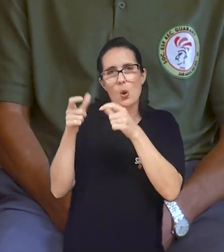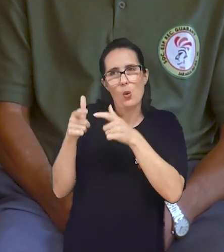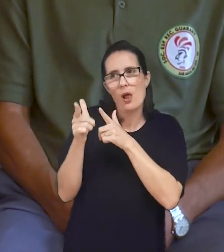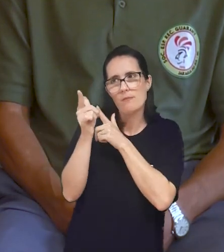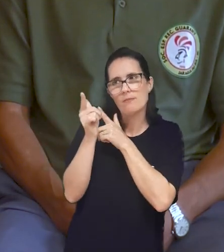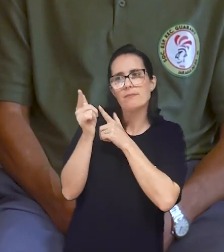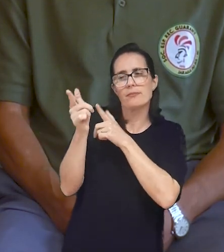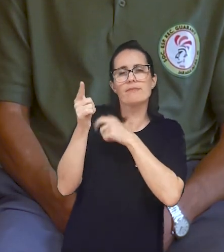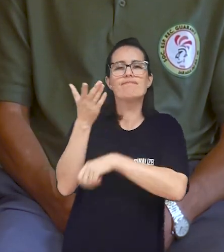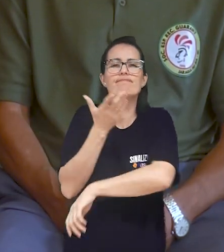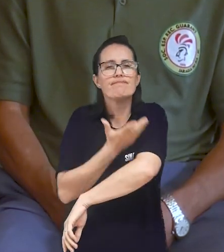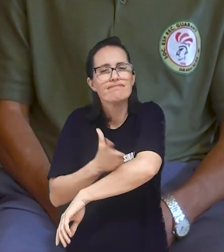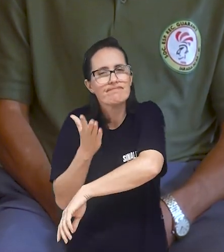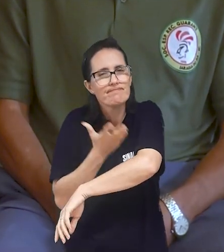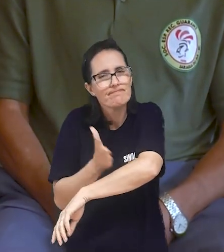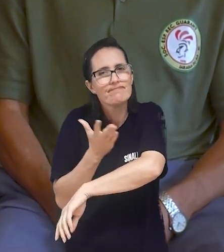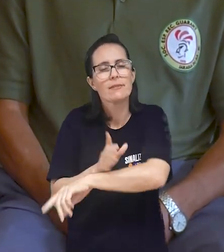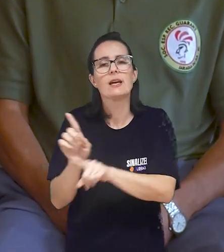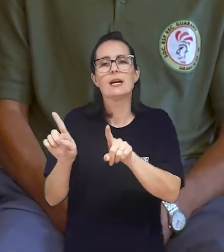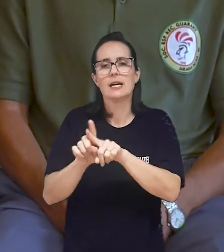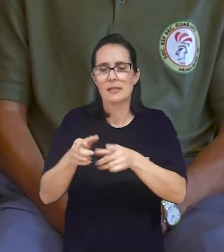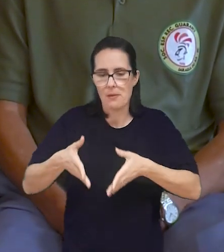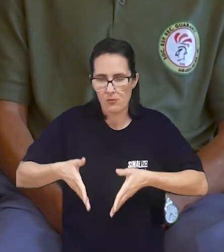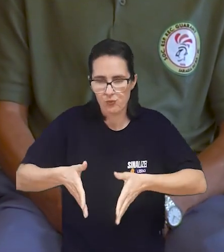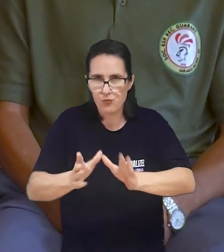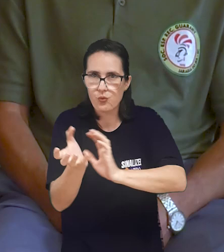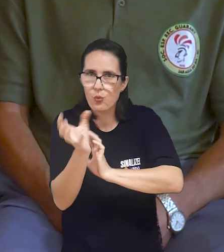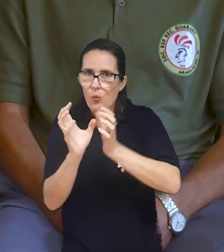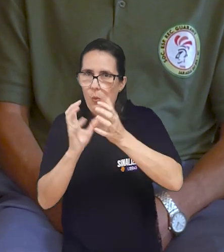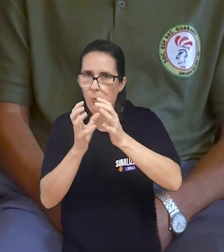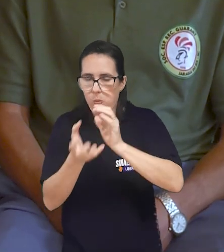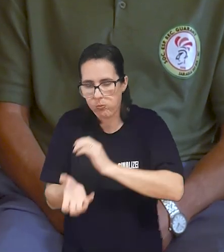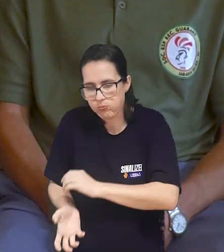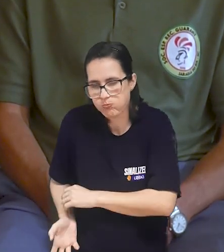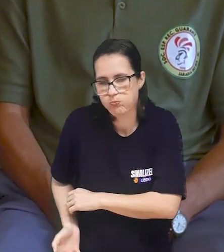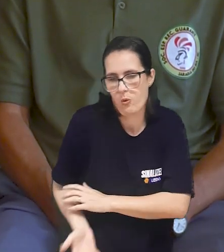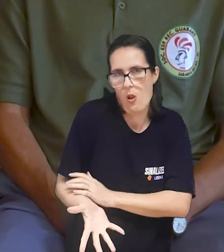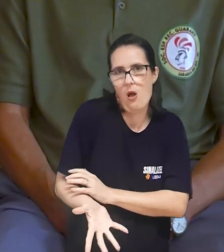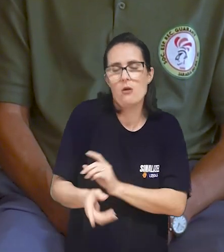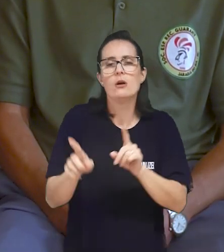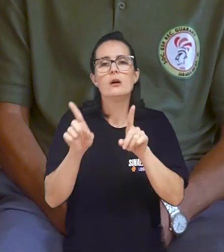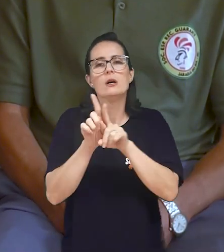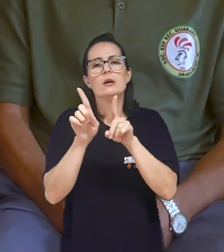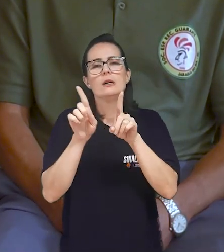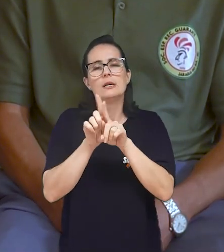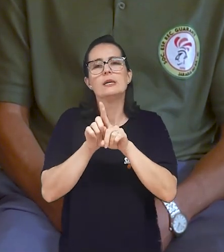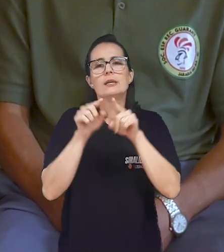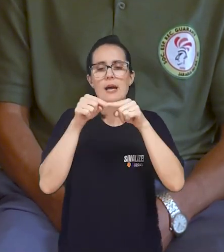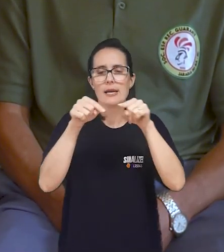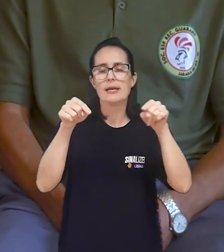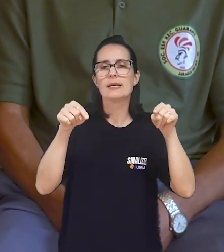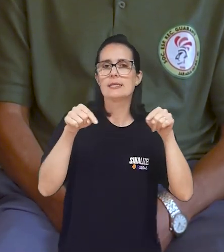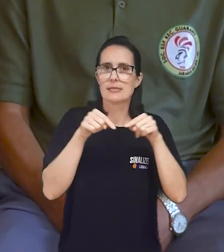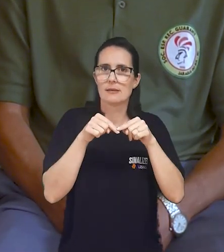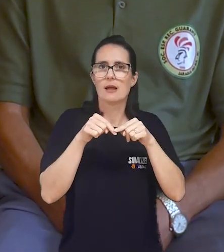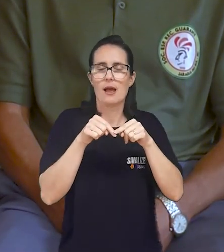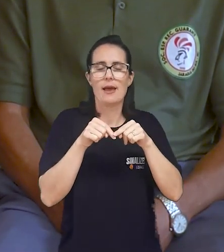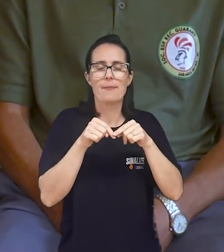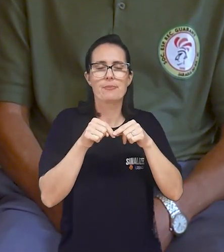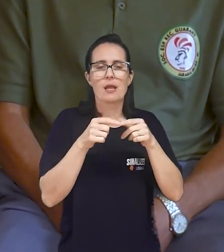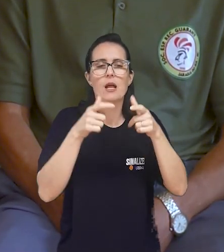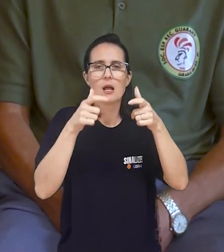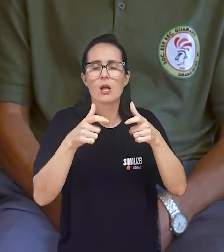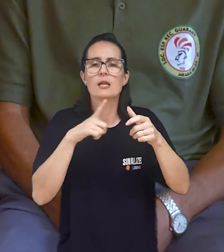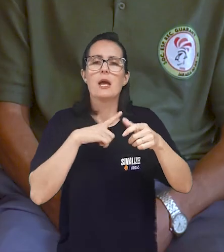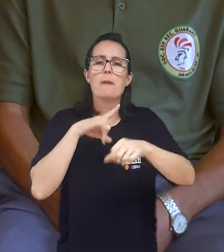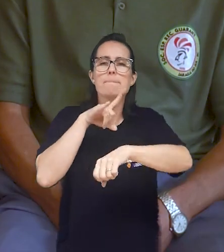gente tinha um stand de tiro para treino, uma cancha de bolão rústico e também tinha uma copa com banheiros e coisa e tudo